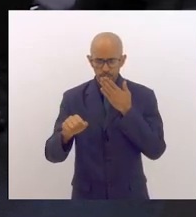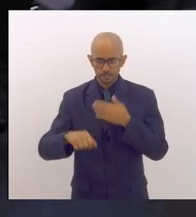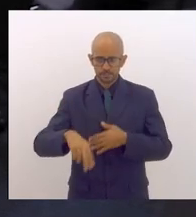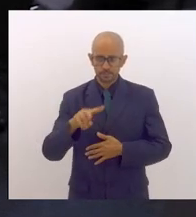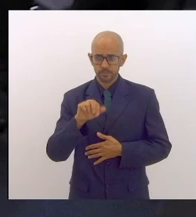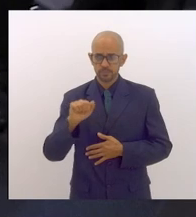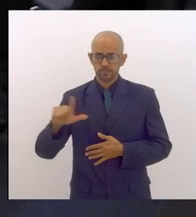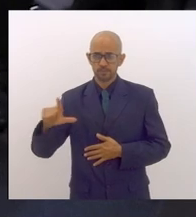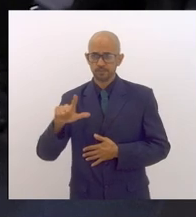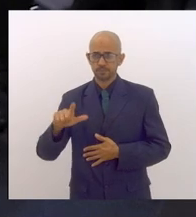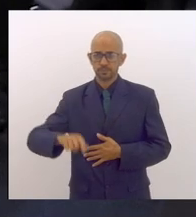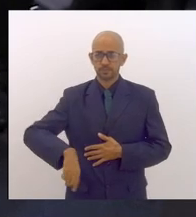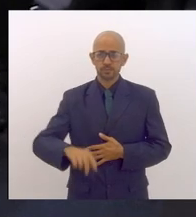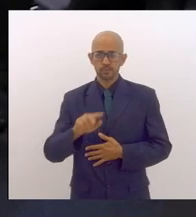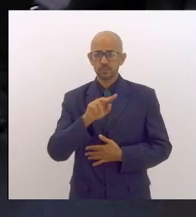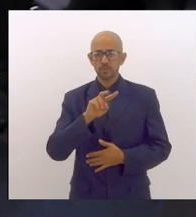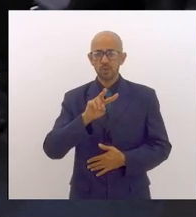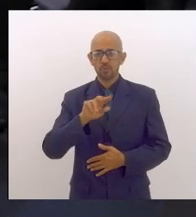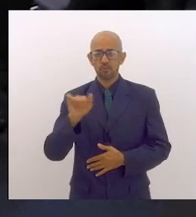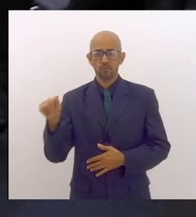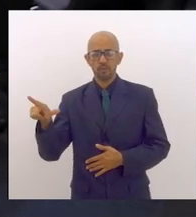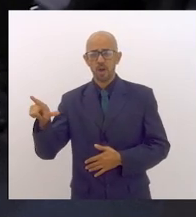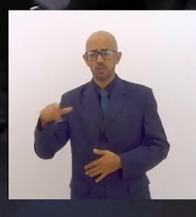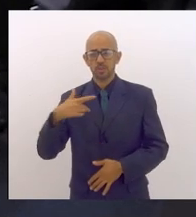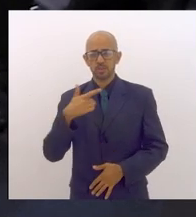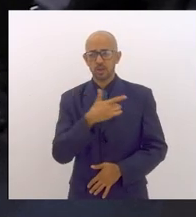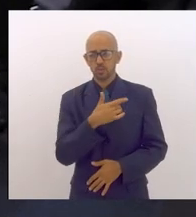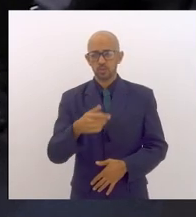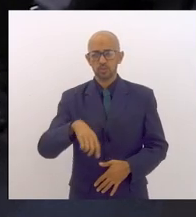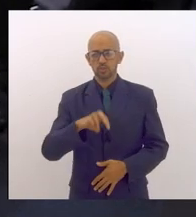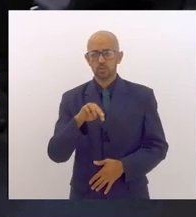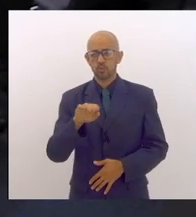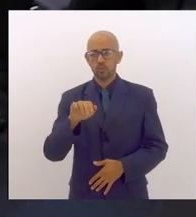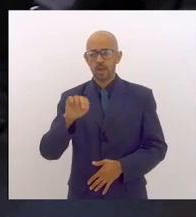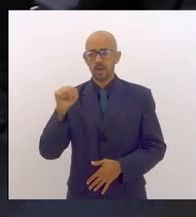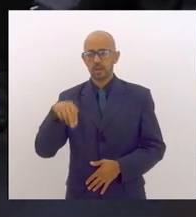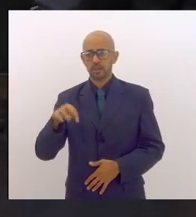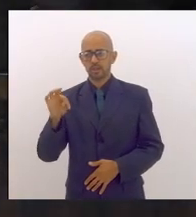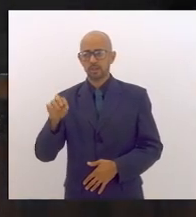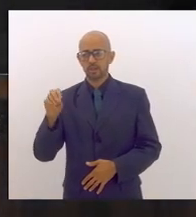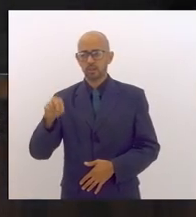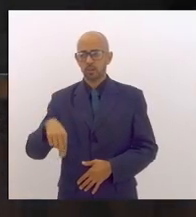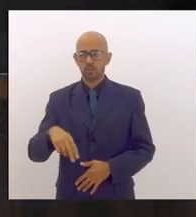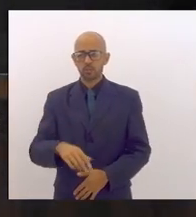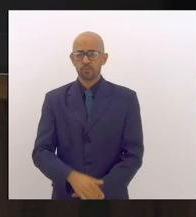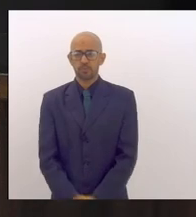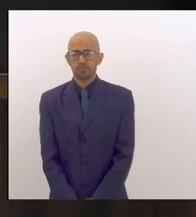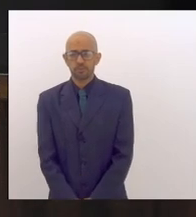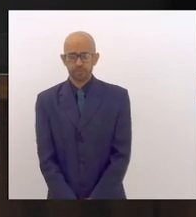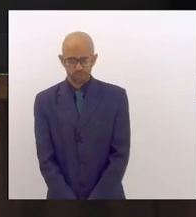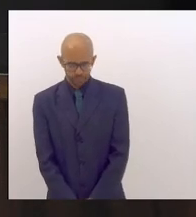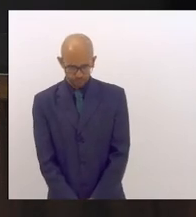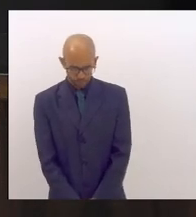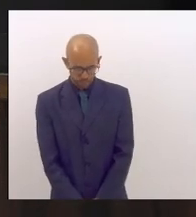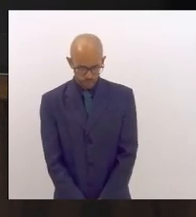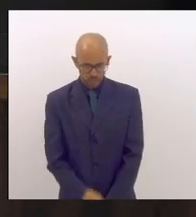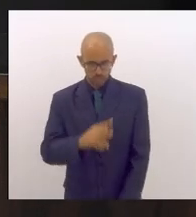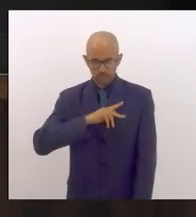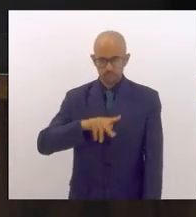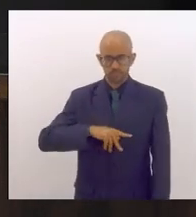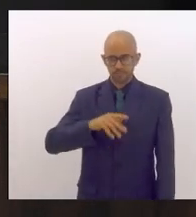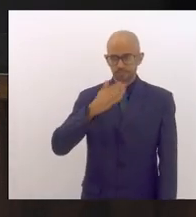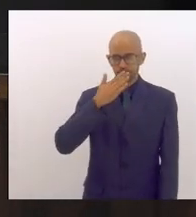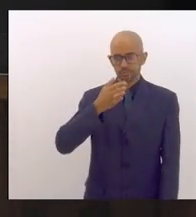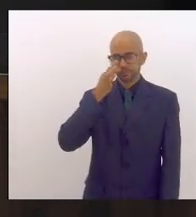Ceasa, deputado Valdeci da Saúde, deputado Wellington José. Presidência chama a atenção